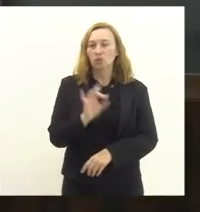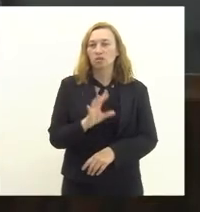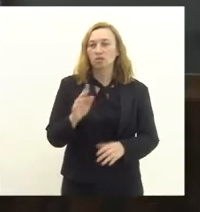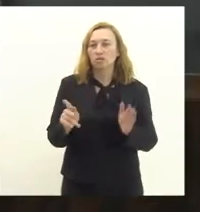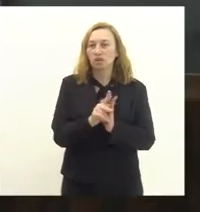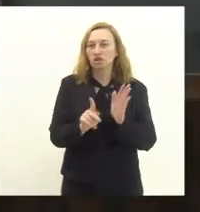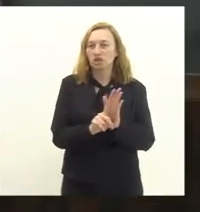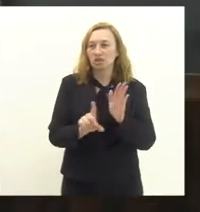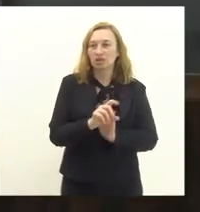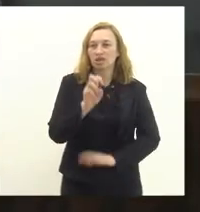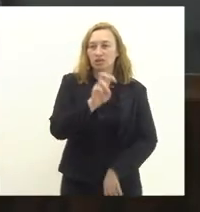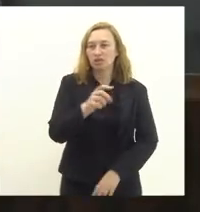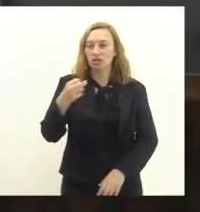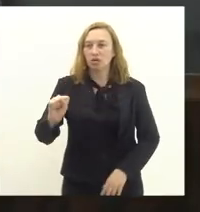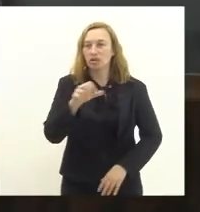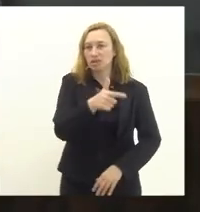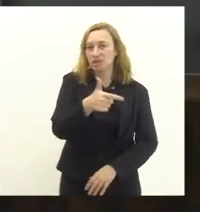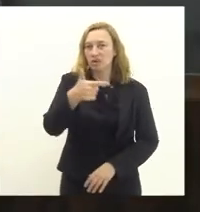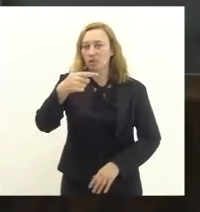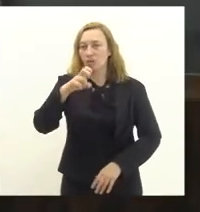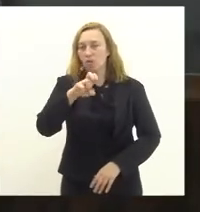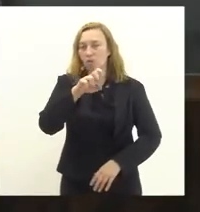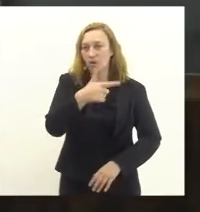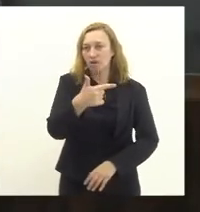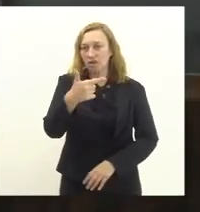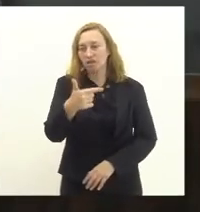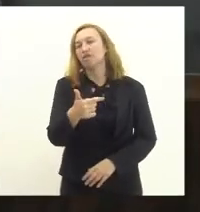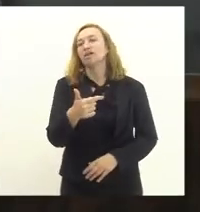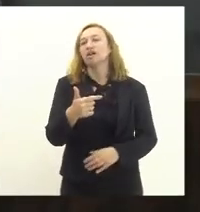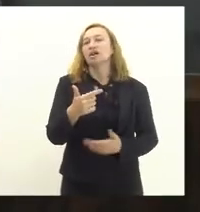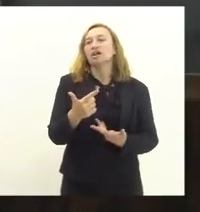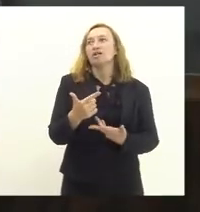lei 5850 de 22, de autoria dos deputados